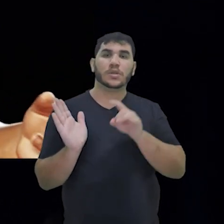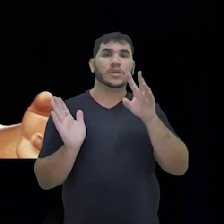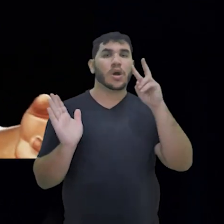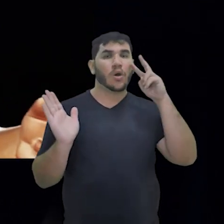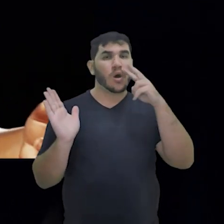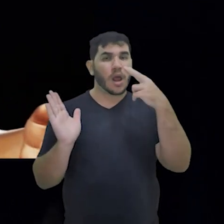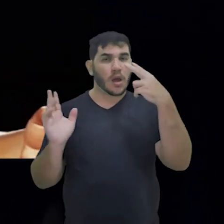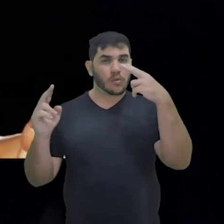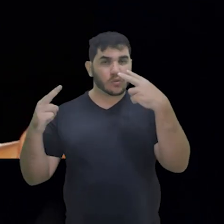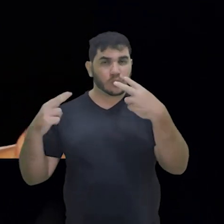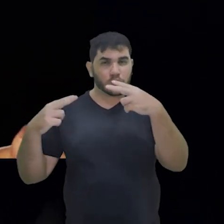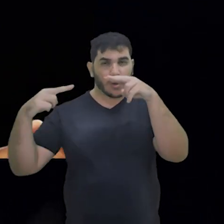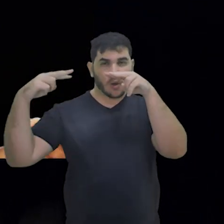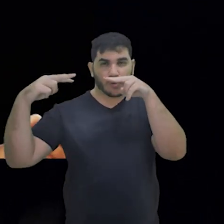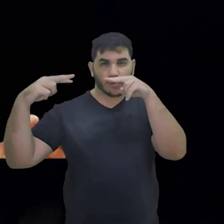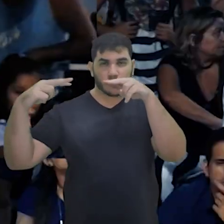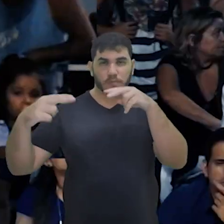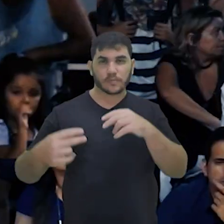Basta olhar os olhos dele.